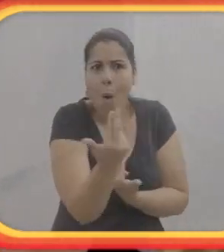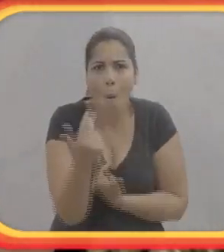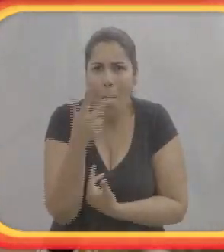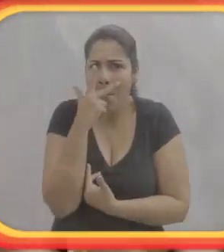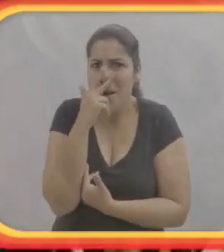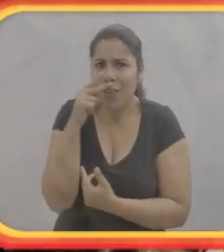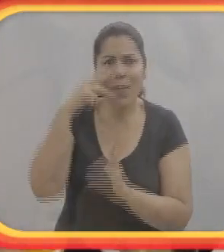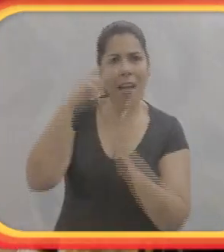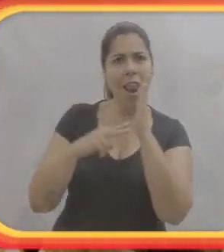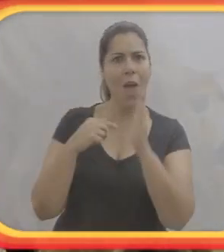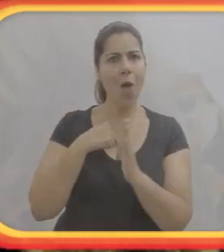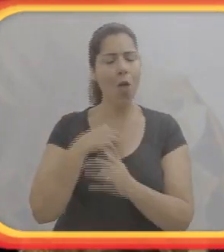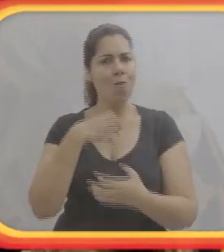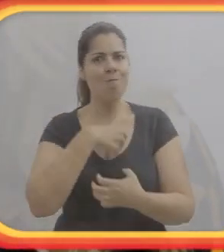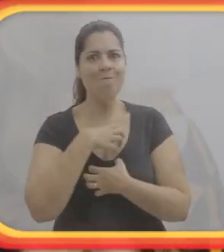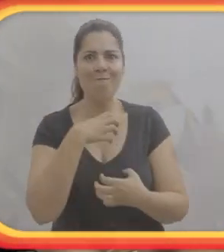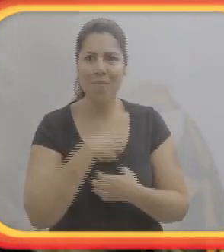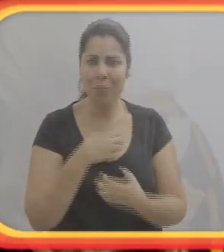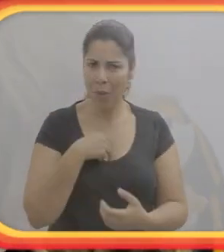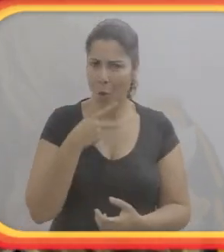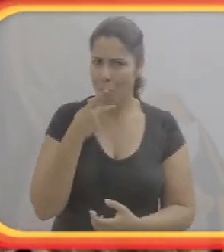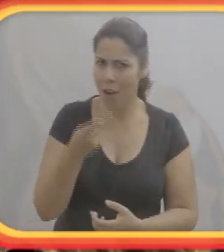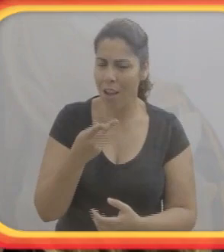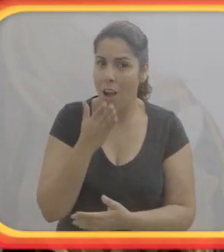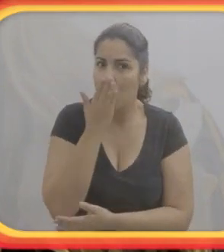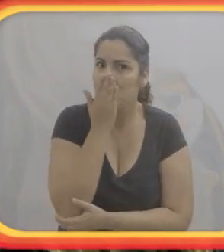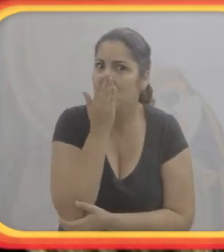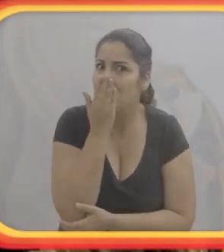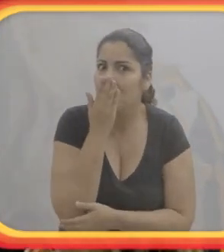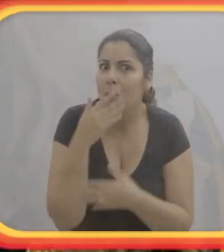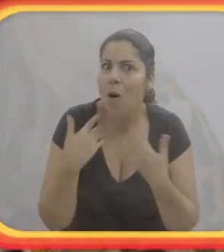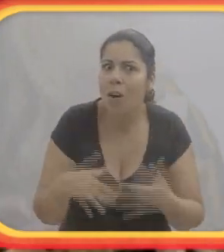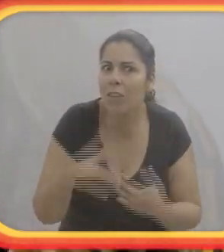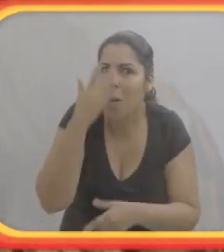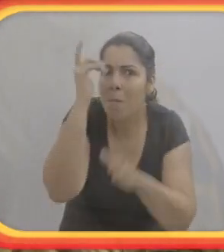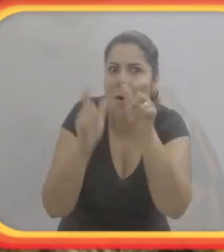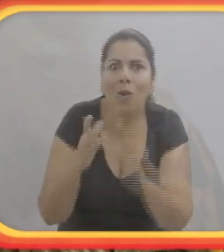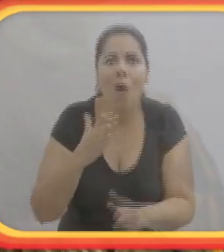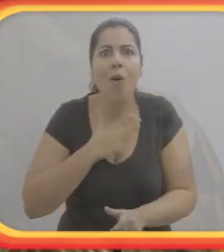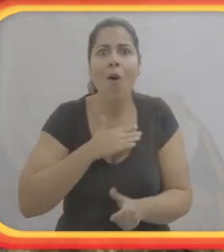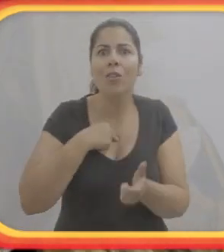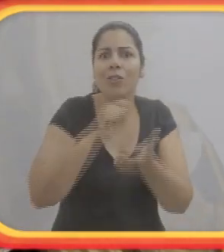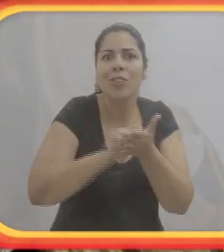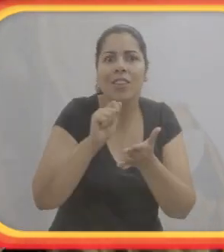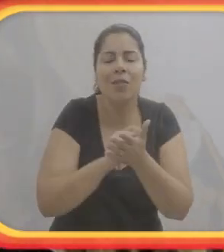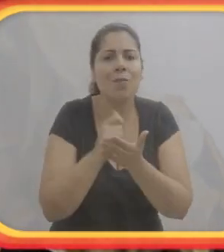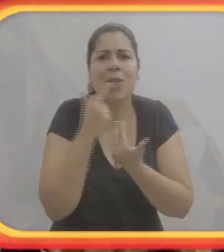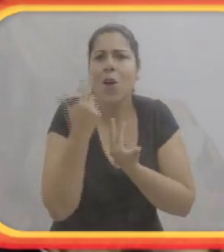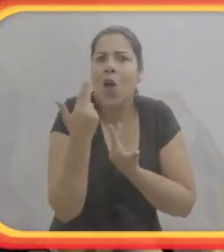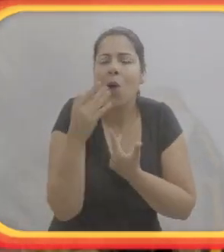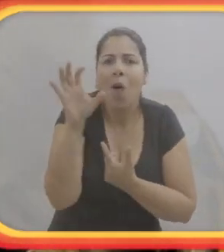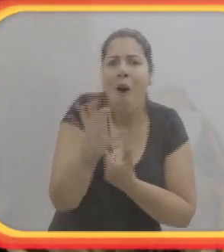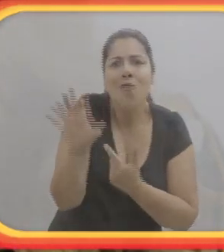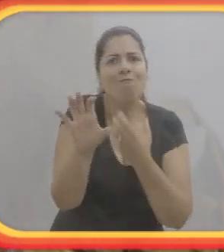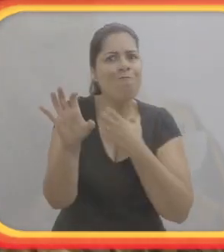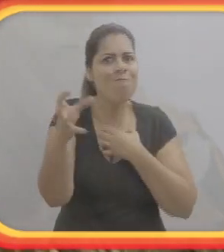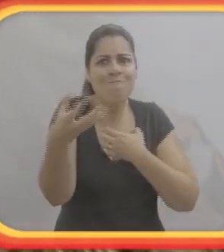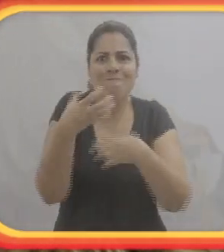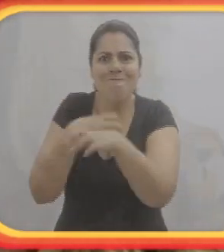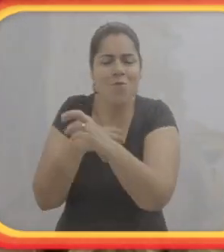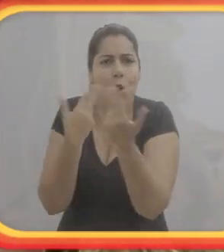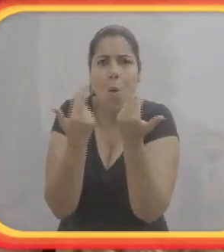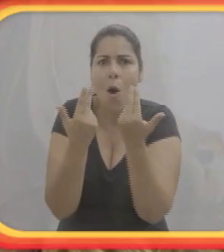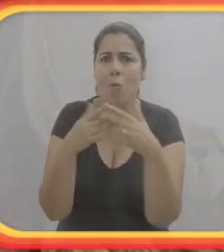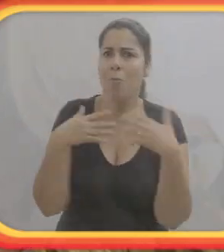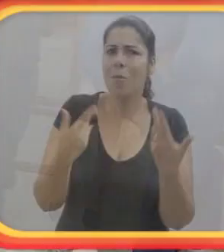me alimentar aquelas histórias. As pessoas falavam, poxa, mas eu estou me identificando, parece que você conheceu a minha